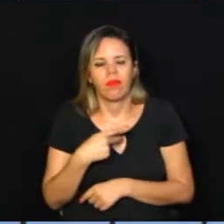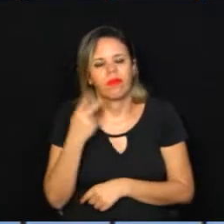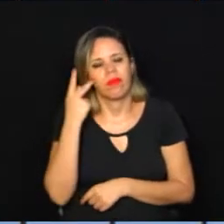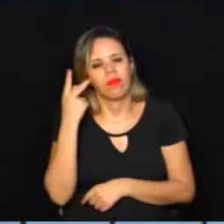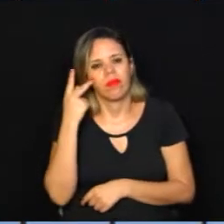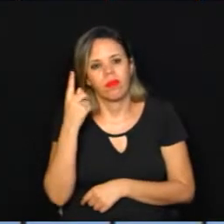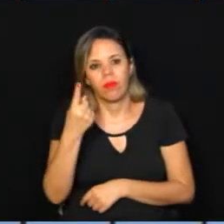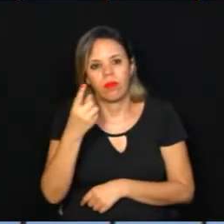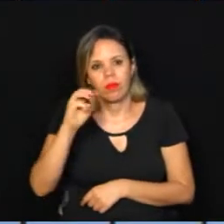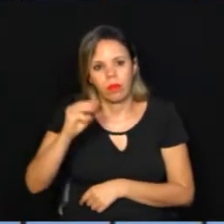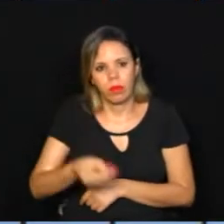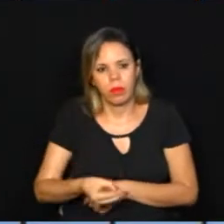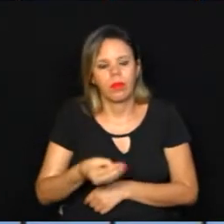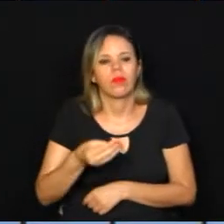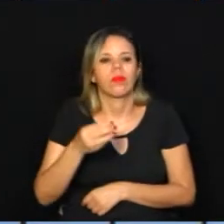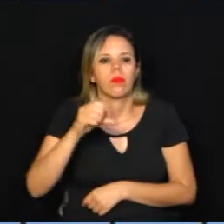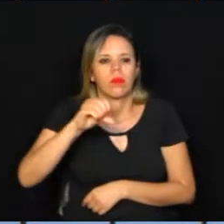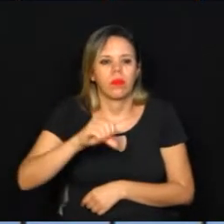são